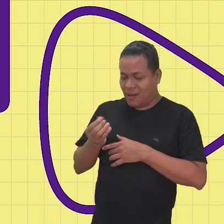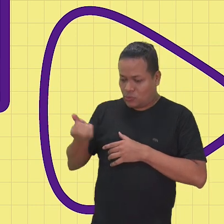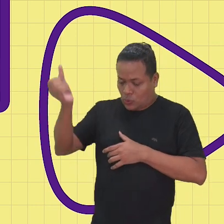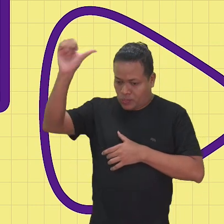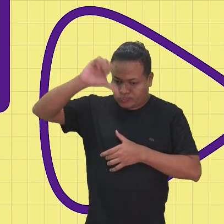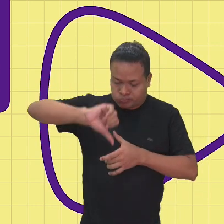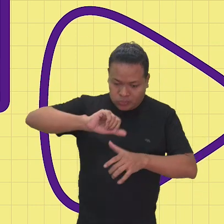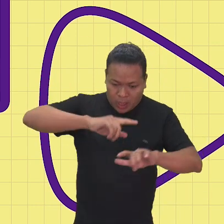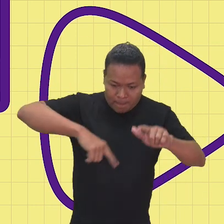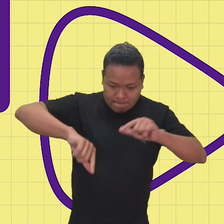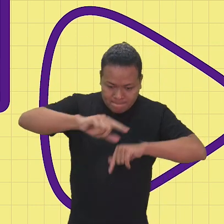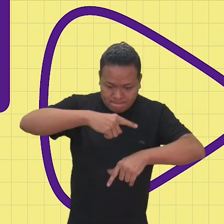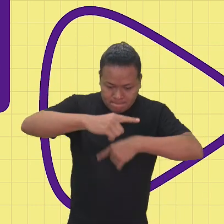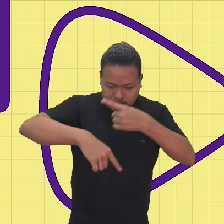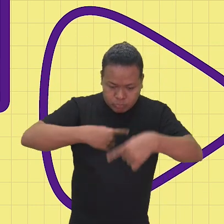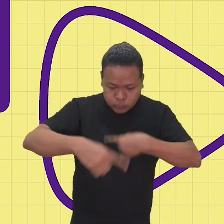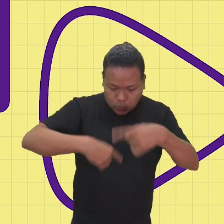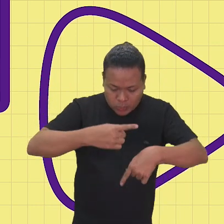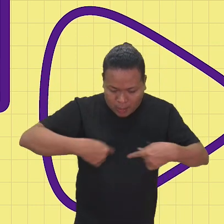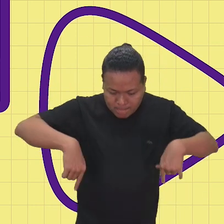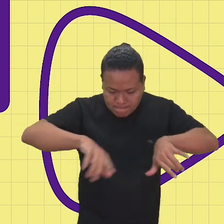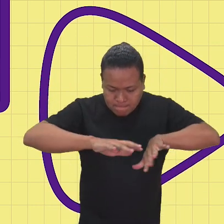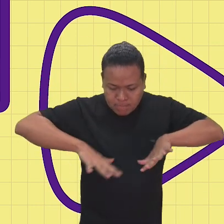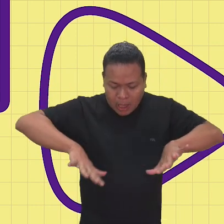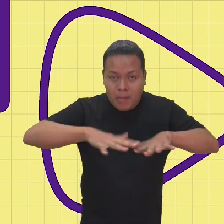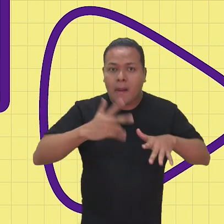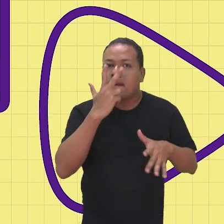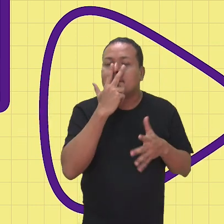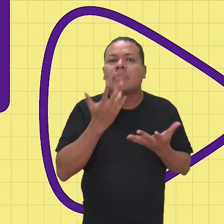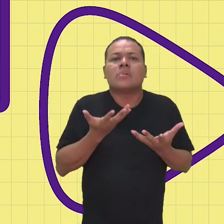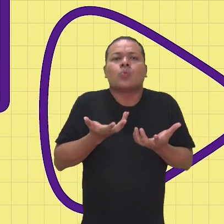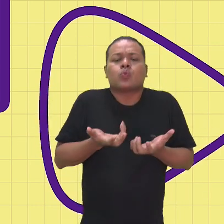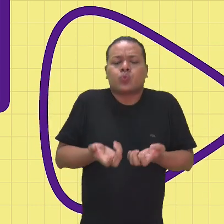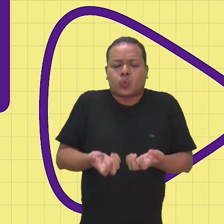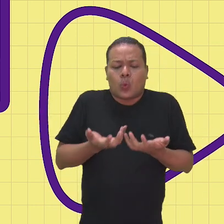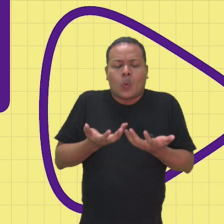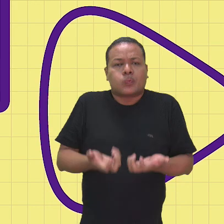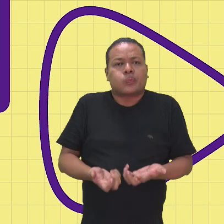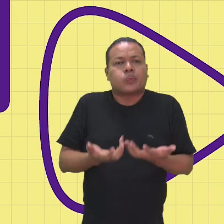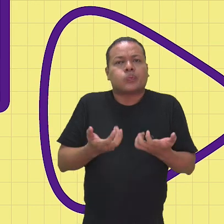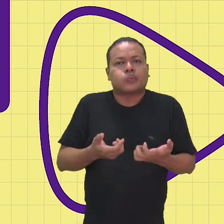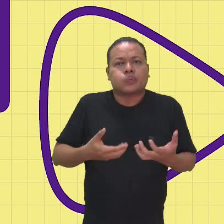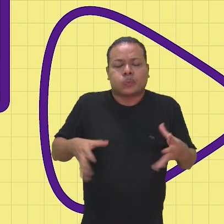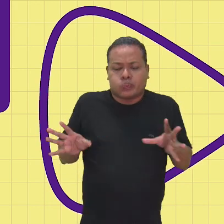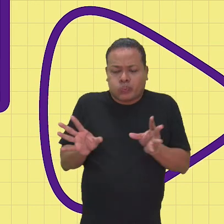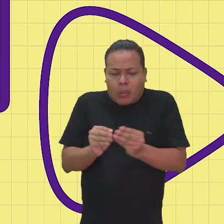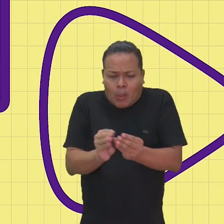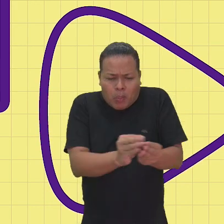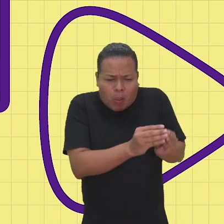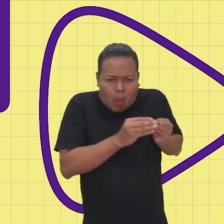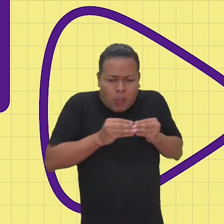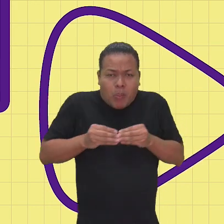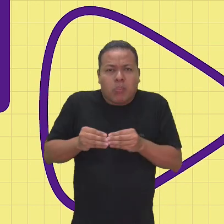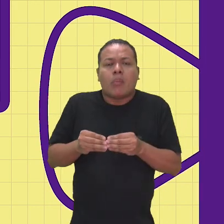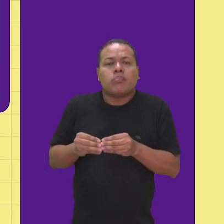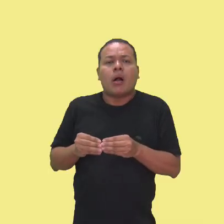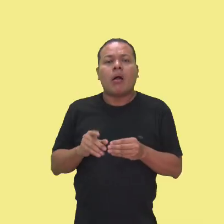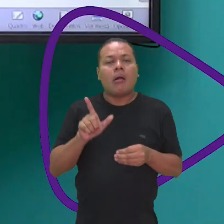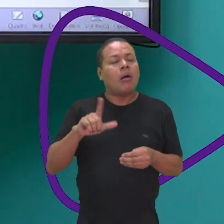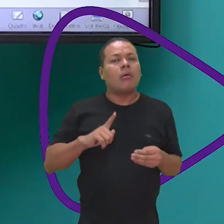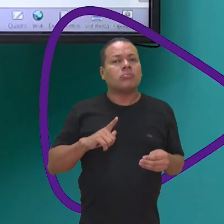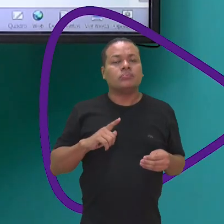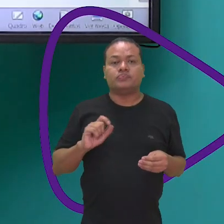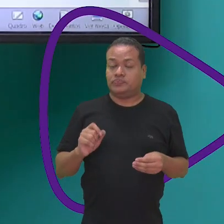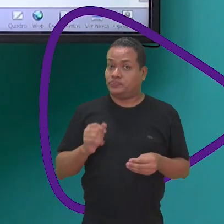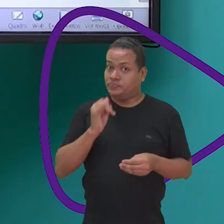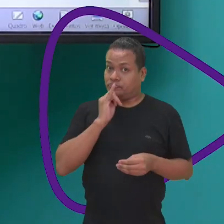de pré-tratamento, ele é utilizado na coagulação para aglutinar a partícula. Professor, o que é isso?